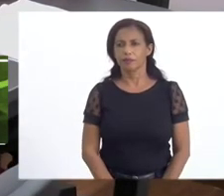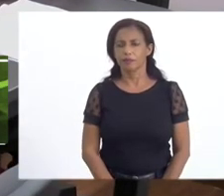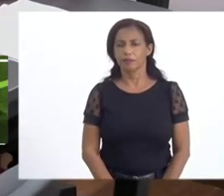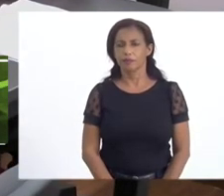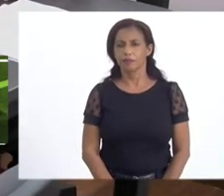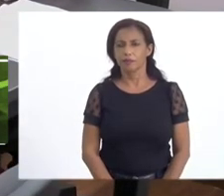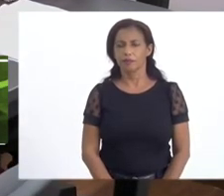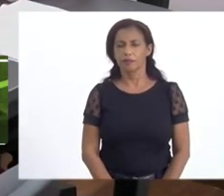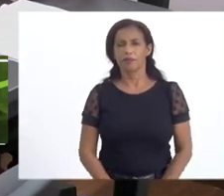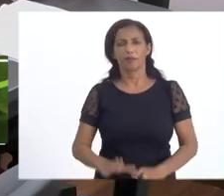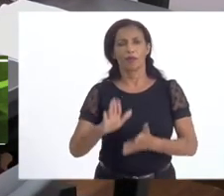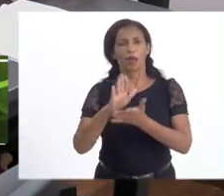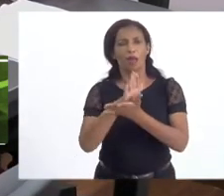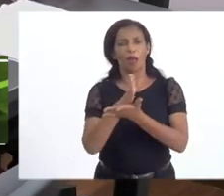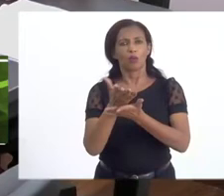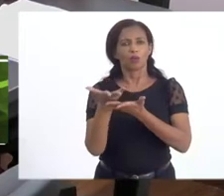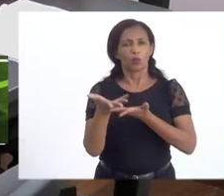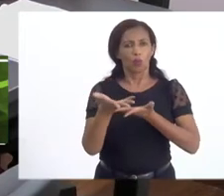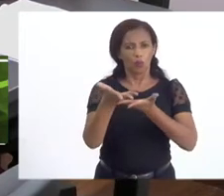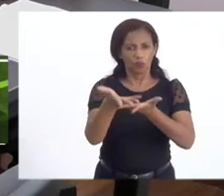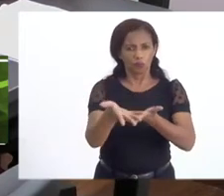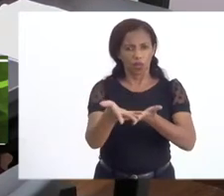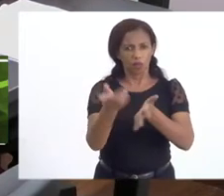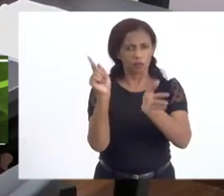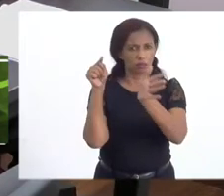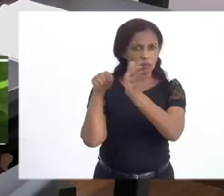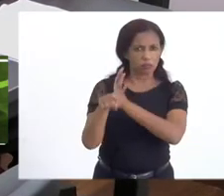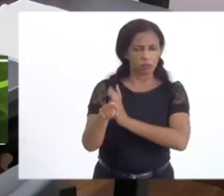Algum convidado gostaria de fazer alguma pergunta?